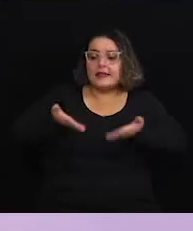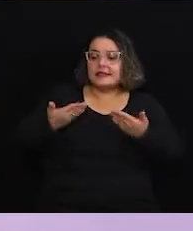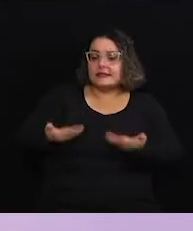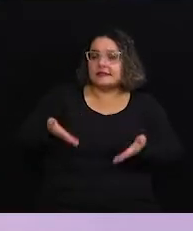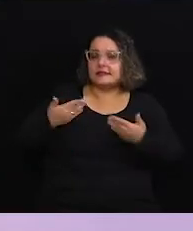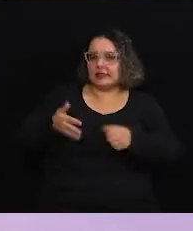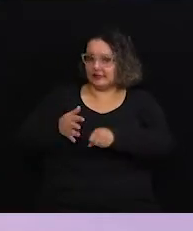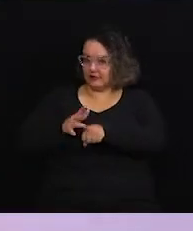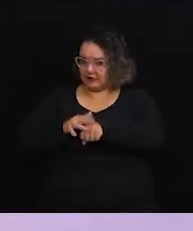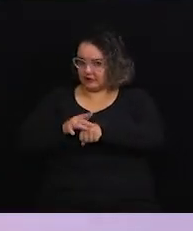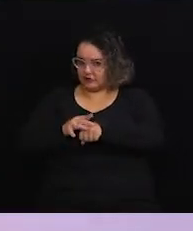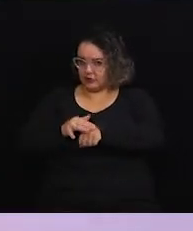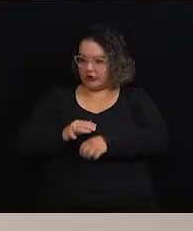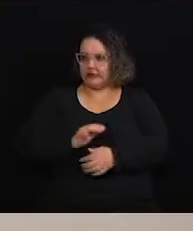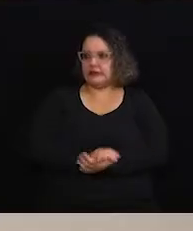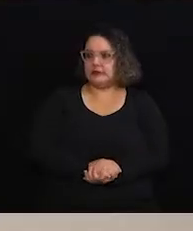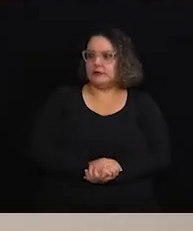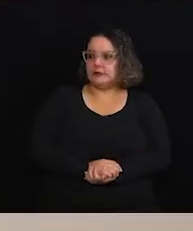essa doença?